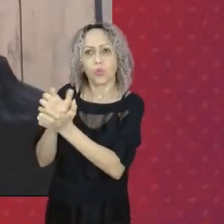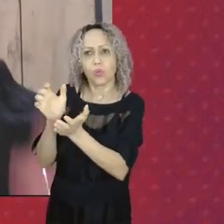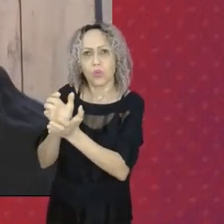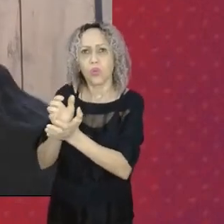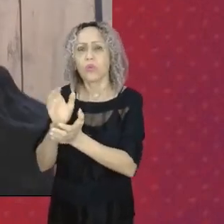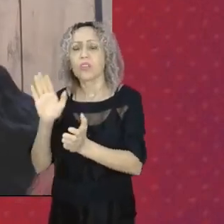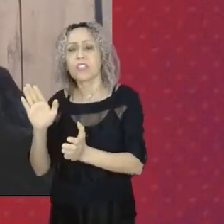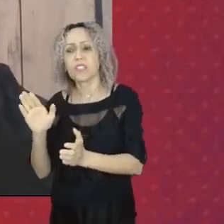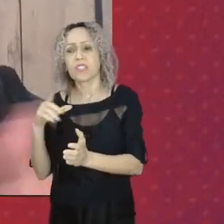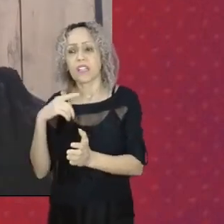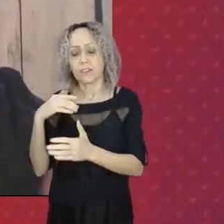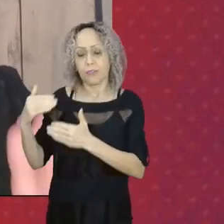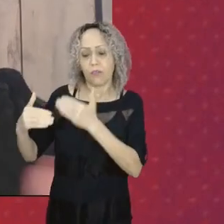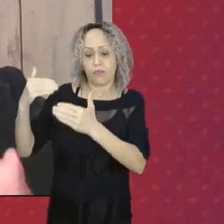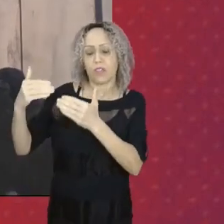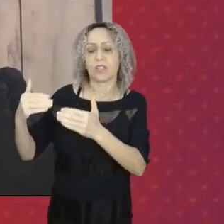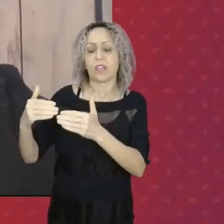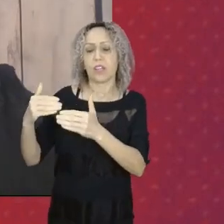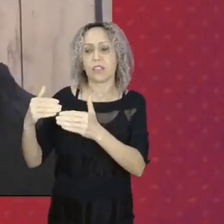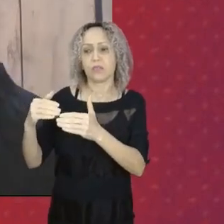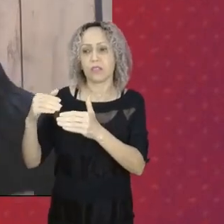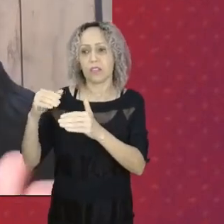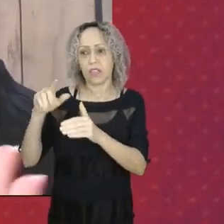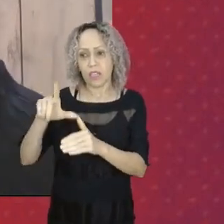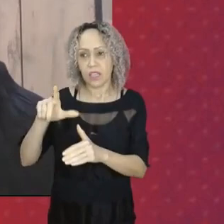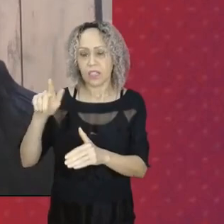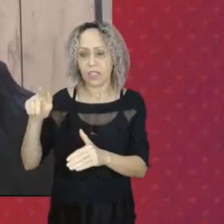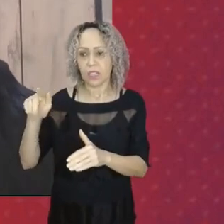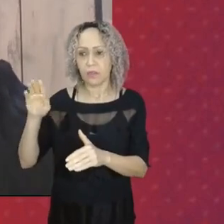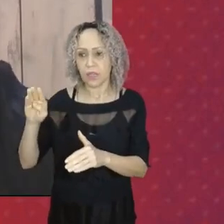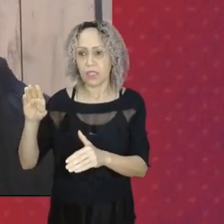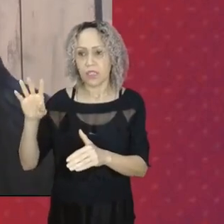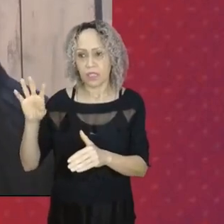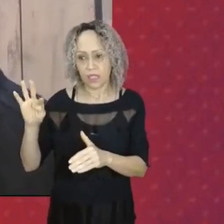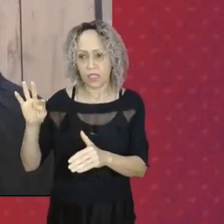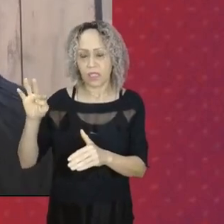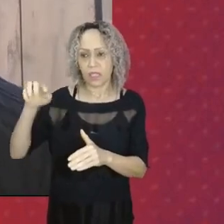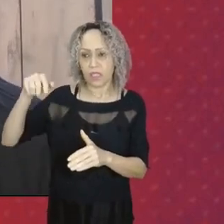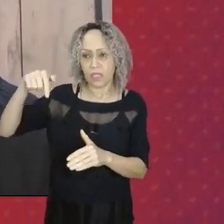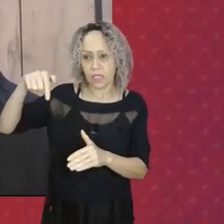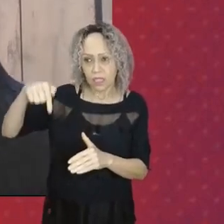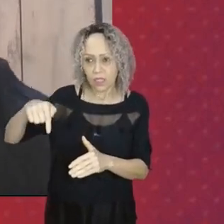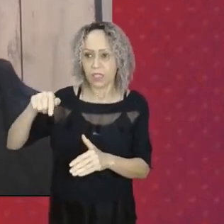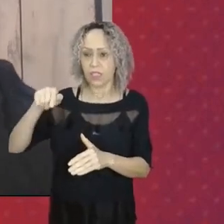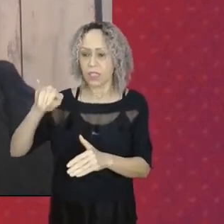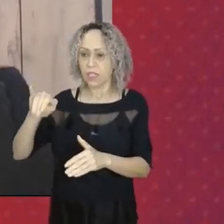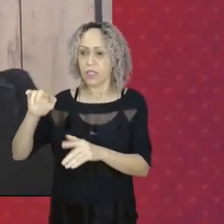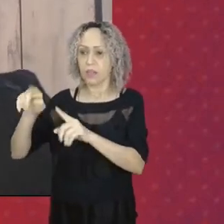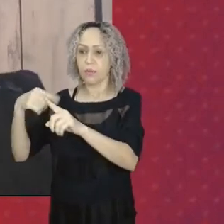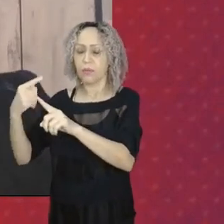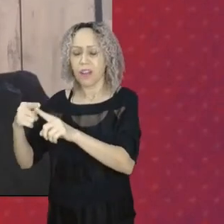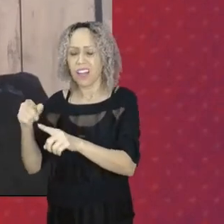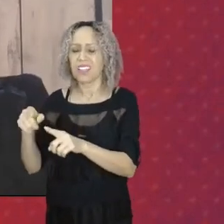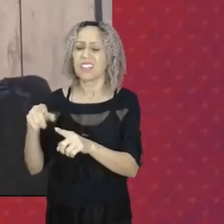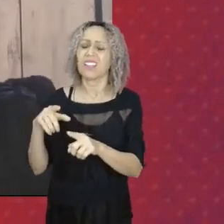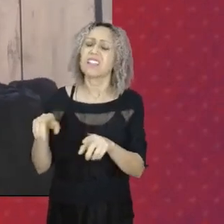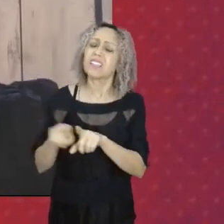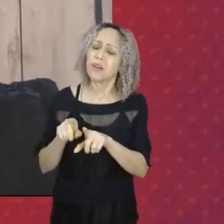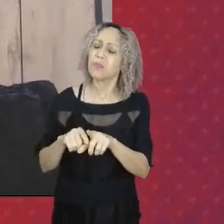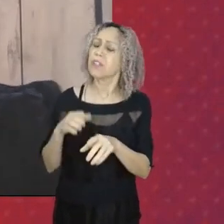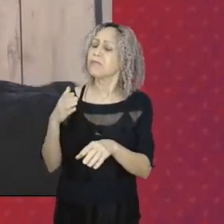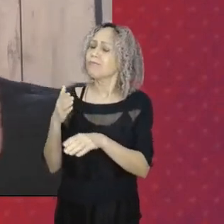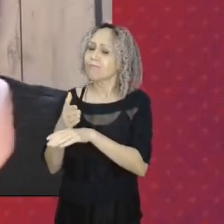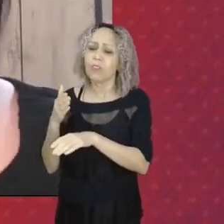2014, já de uma maneira que incluía os debates de raça, gênero, classe social, deficiência,